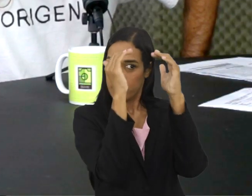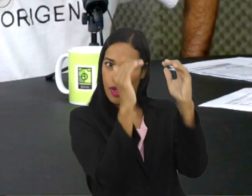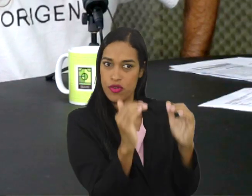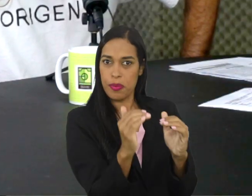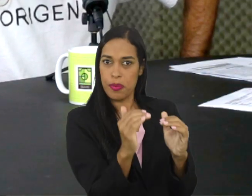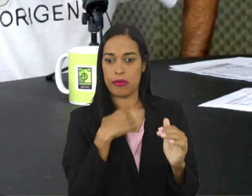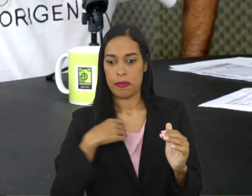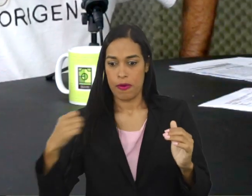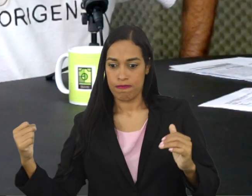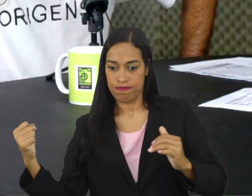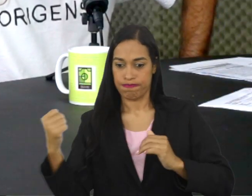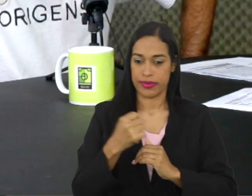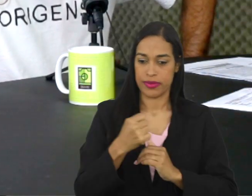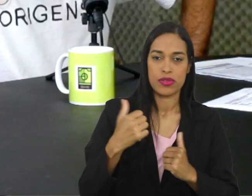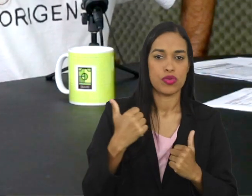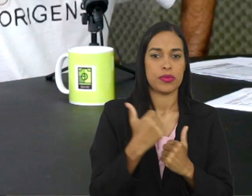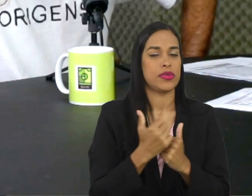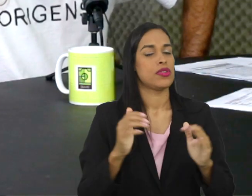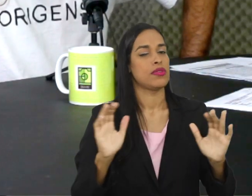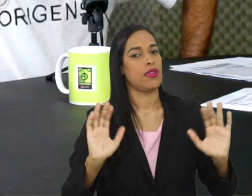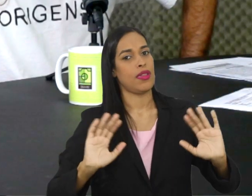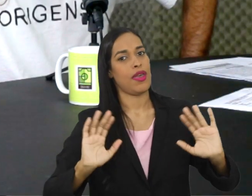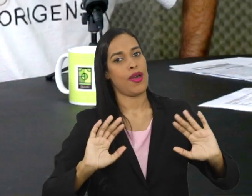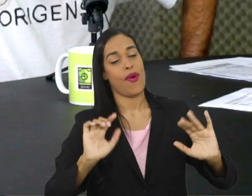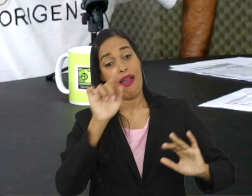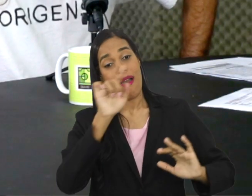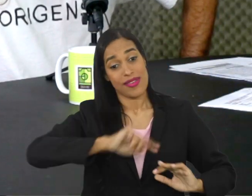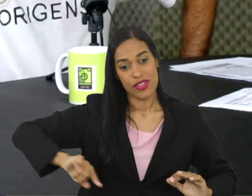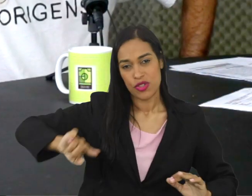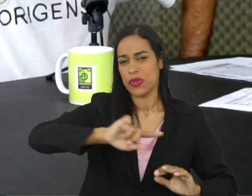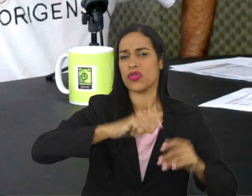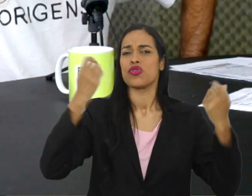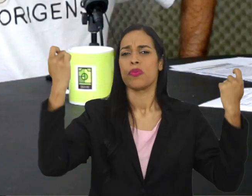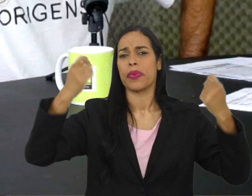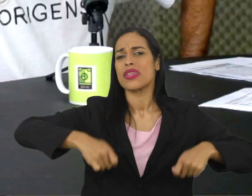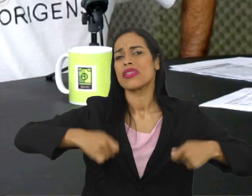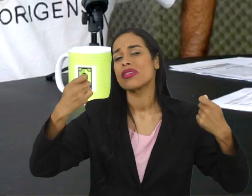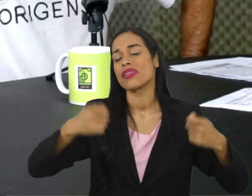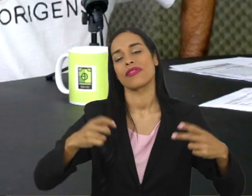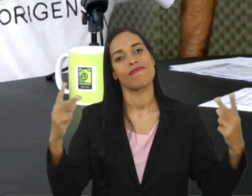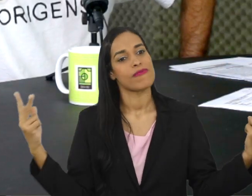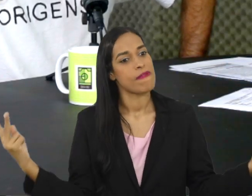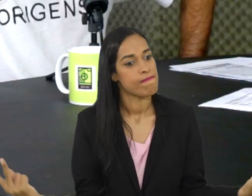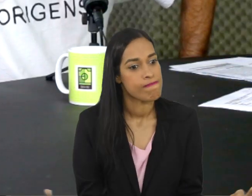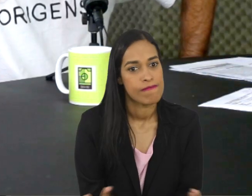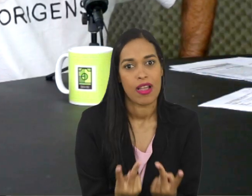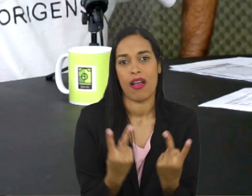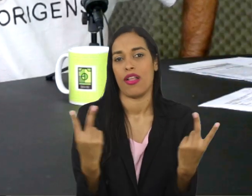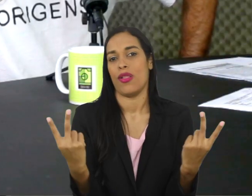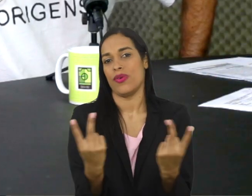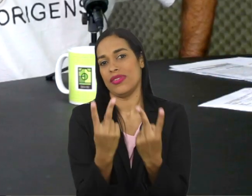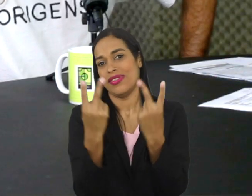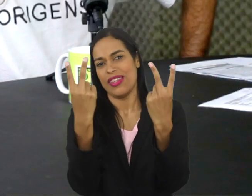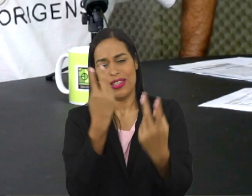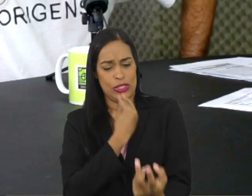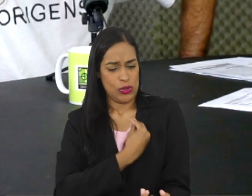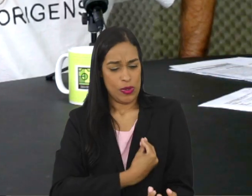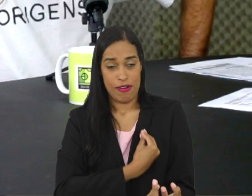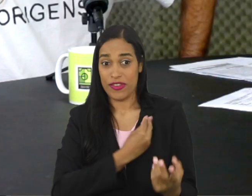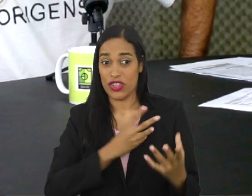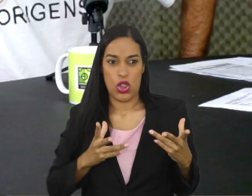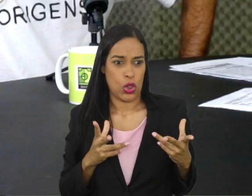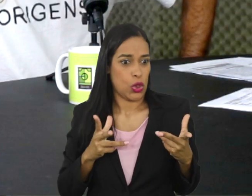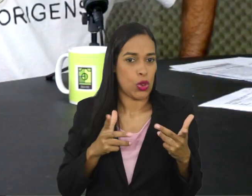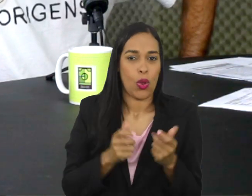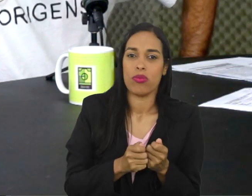não ocupar o espaço dessas pessoas que devem ser muito valorizadas por se dedicarem sua vida toda ao